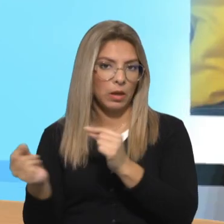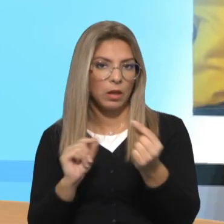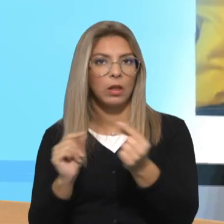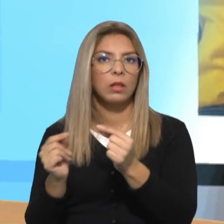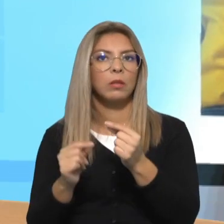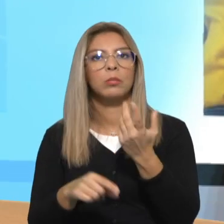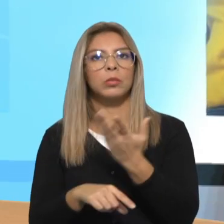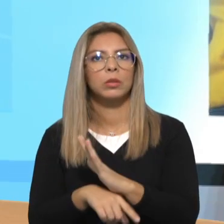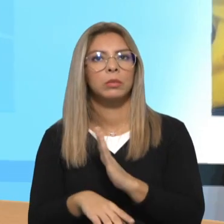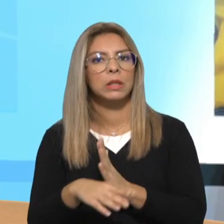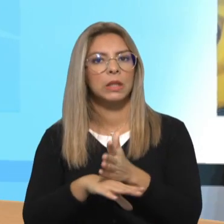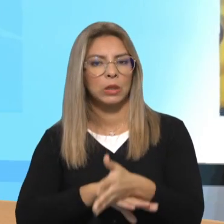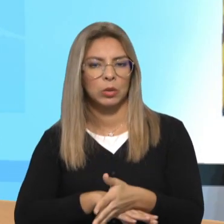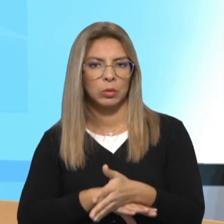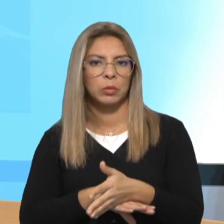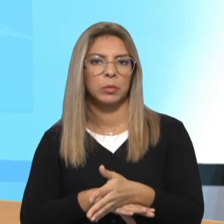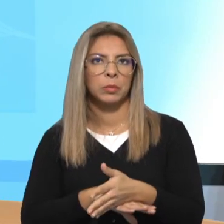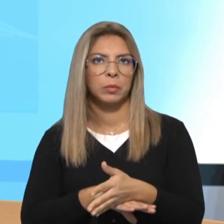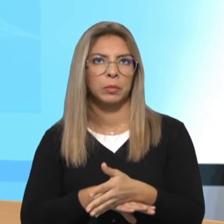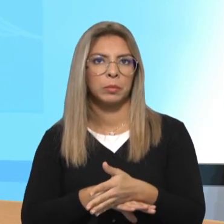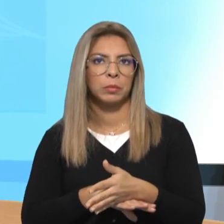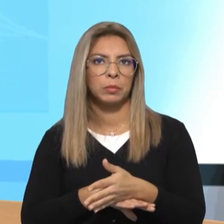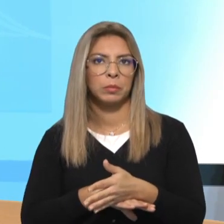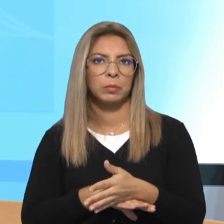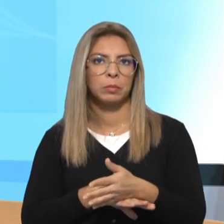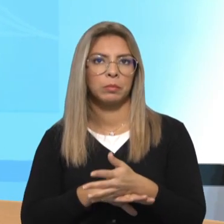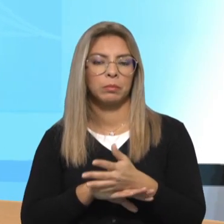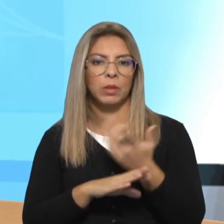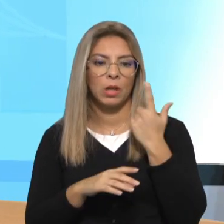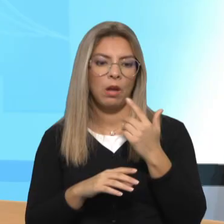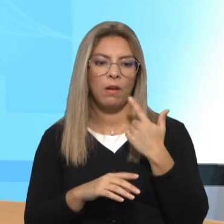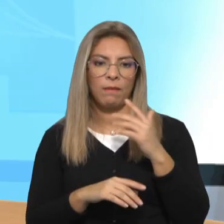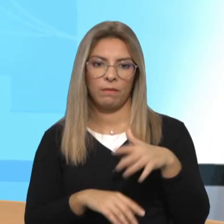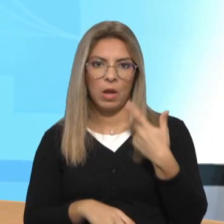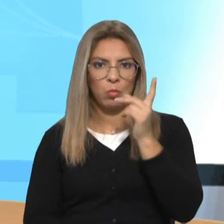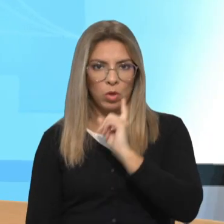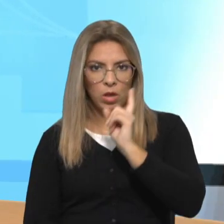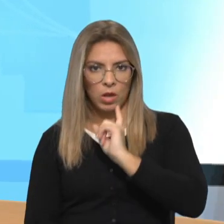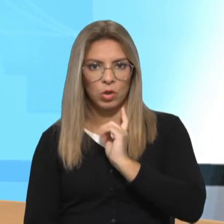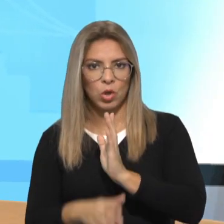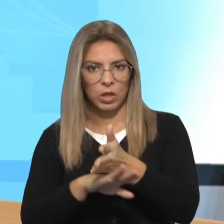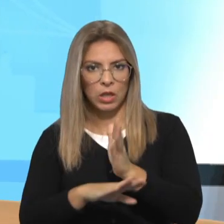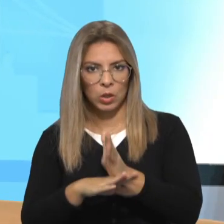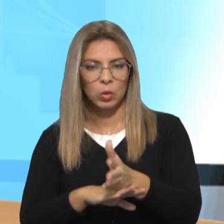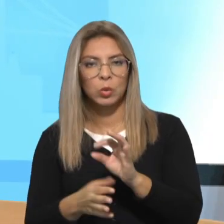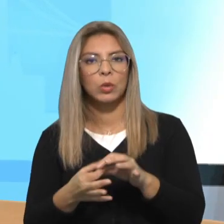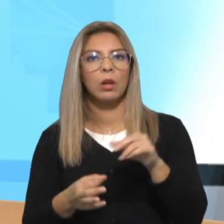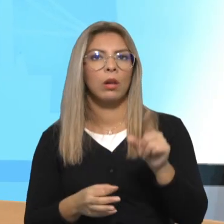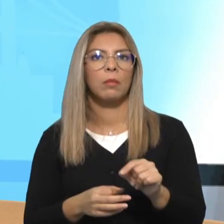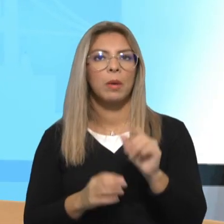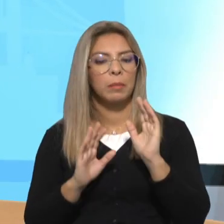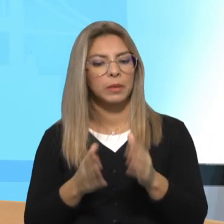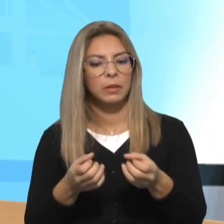acesso ministerial, o acesso sacramento da ordem às mulheres, por exemplo, a necessidade de uma